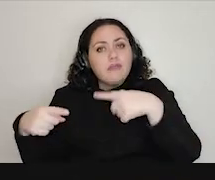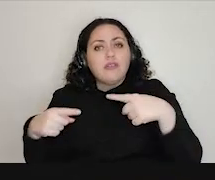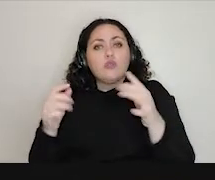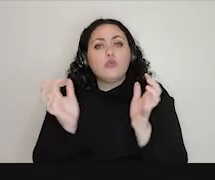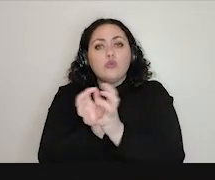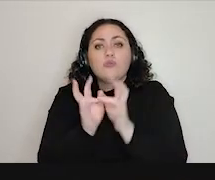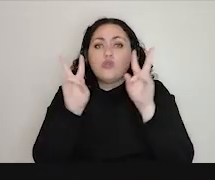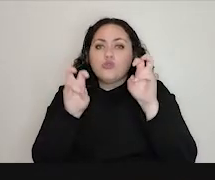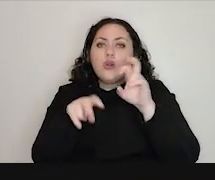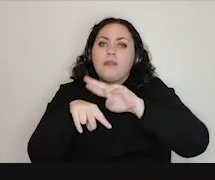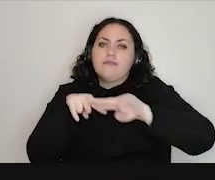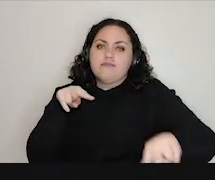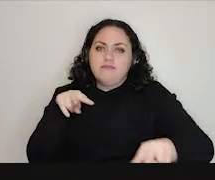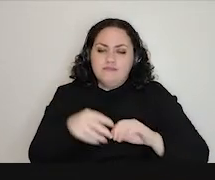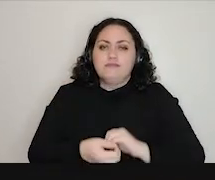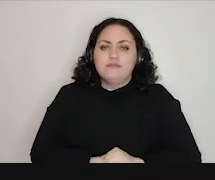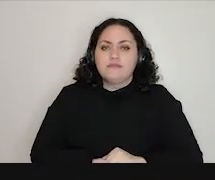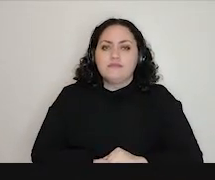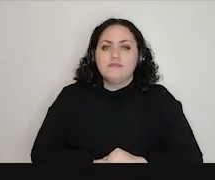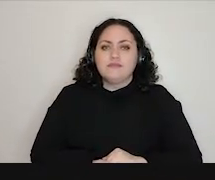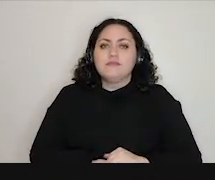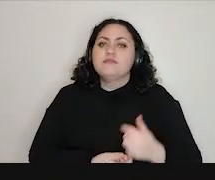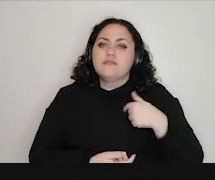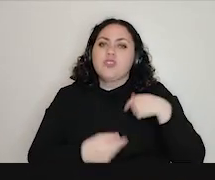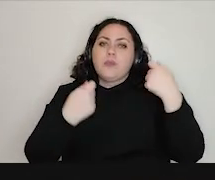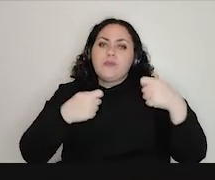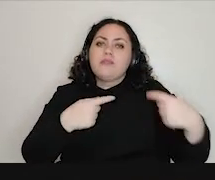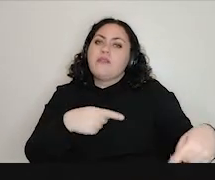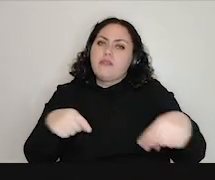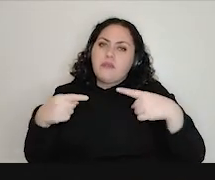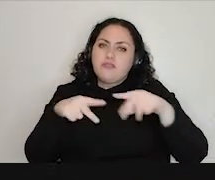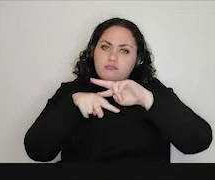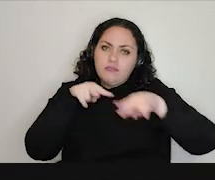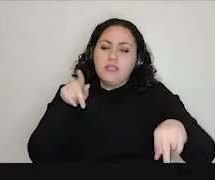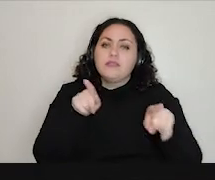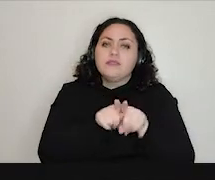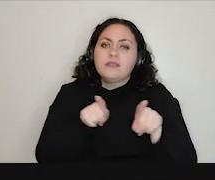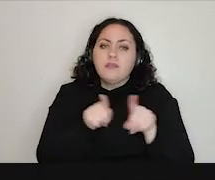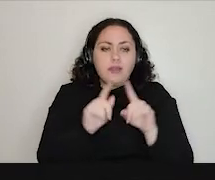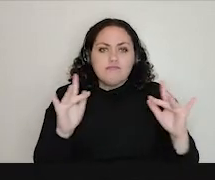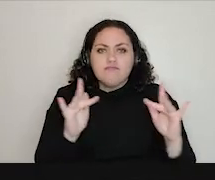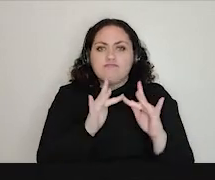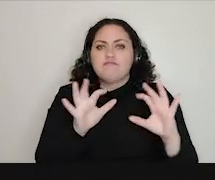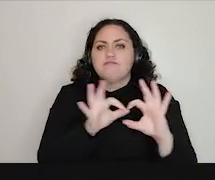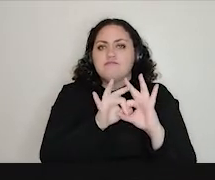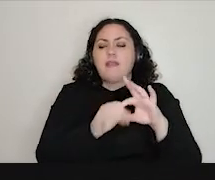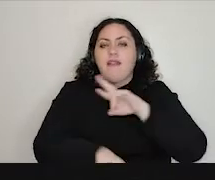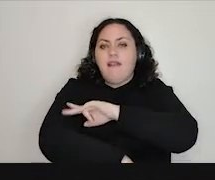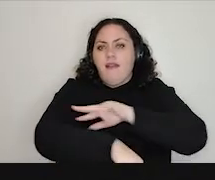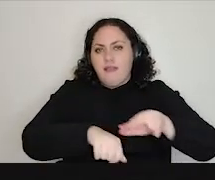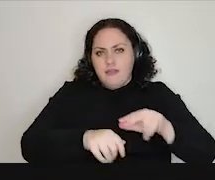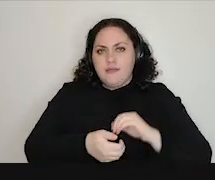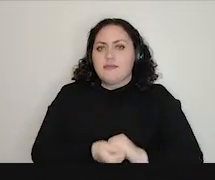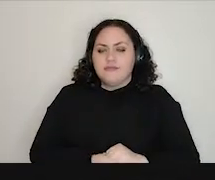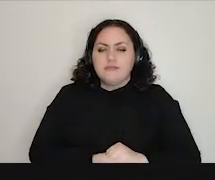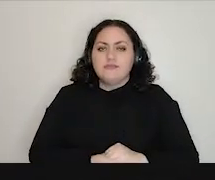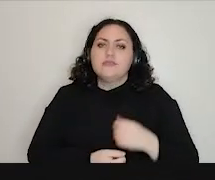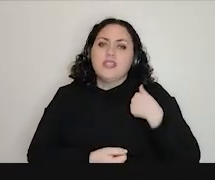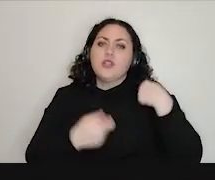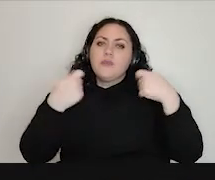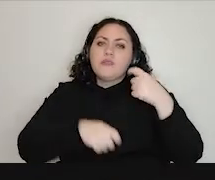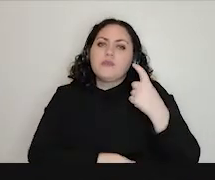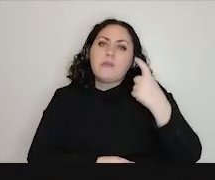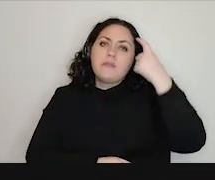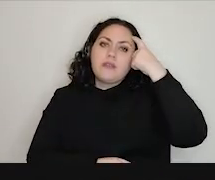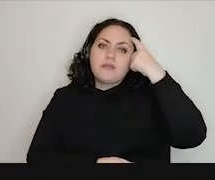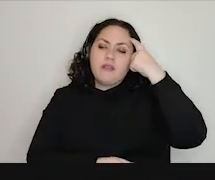gênero. Eu vou ter que discutir com aquela turma identidade de gênero e intersecção com raça. Eu vou ter que trazer casos clínicos